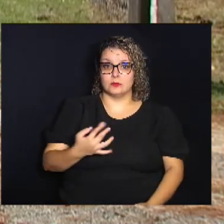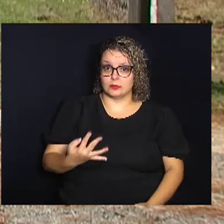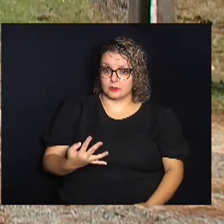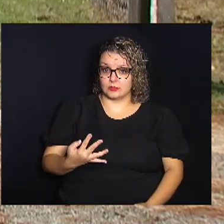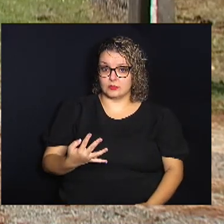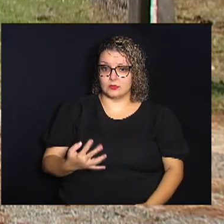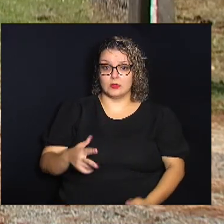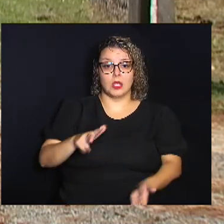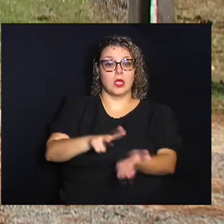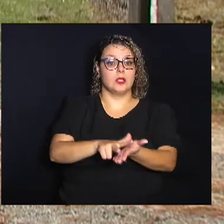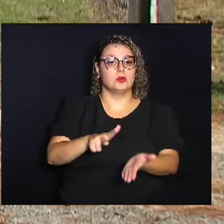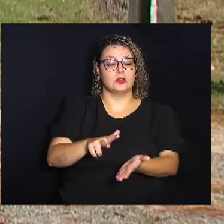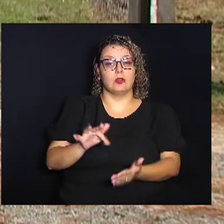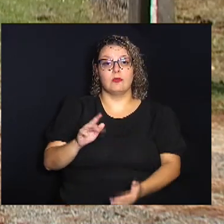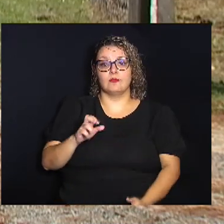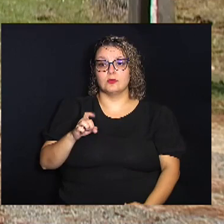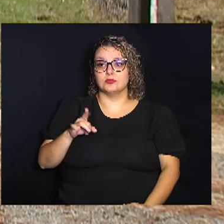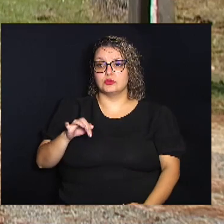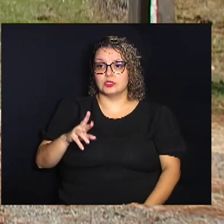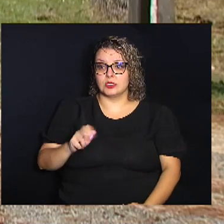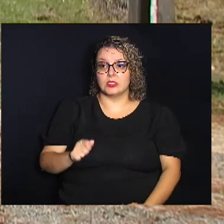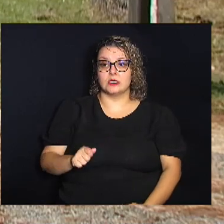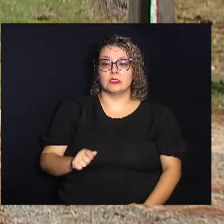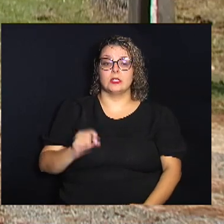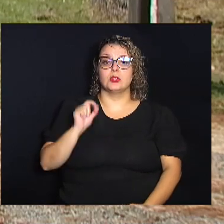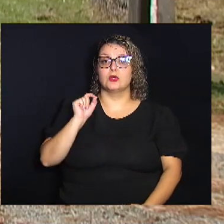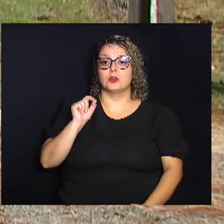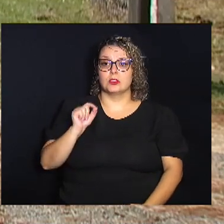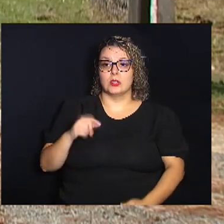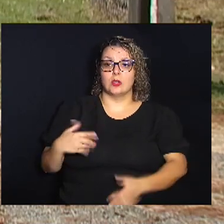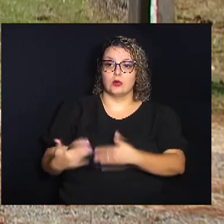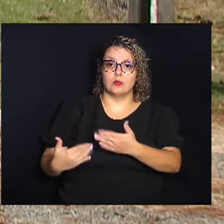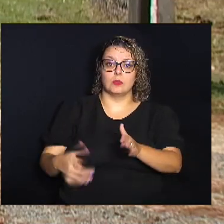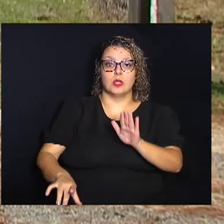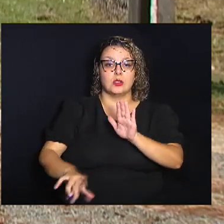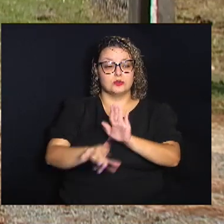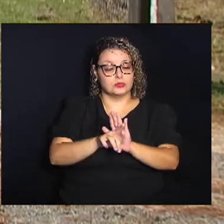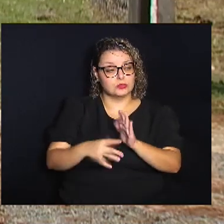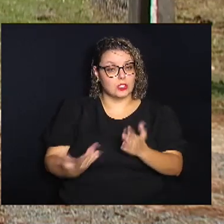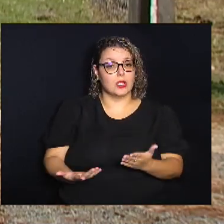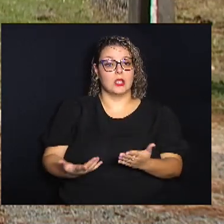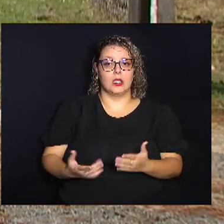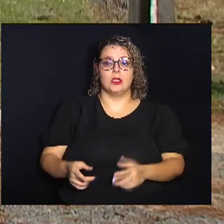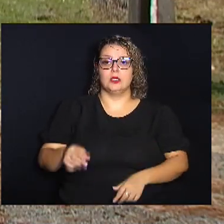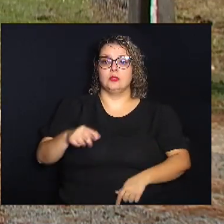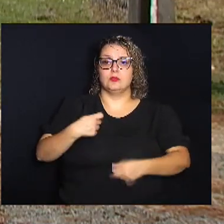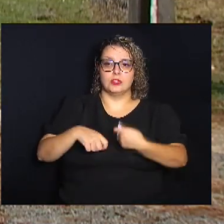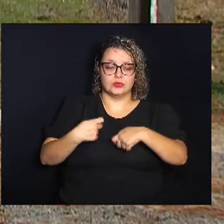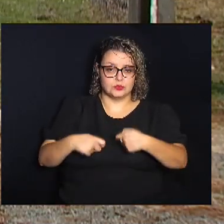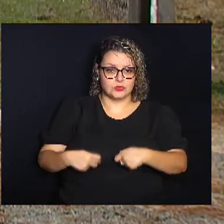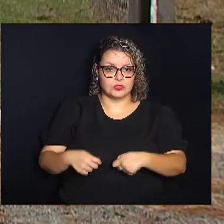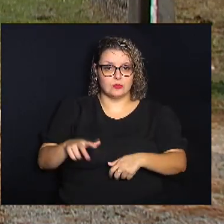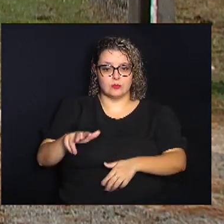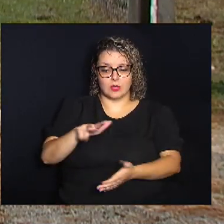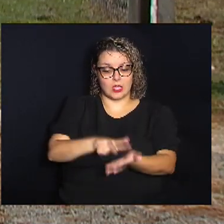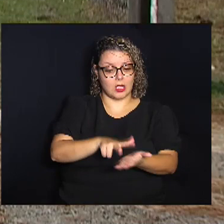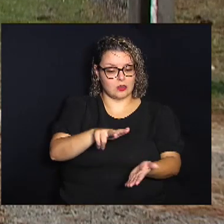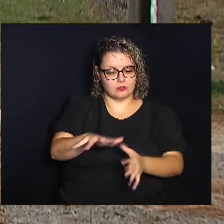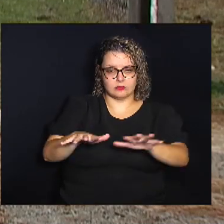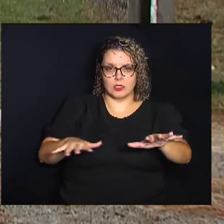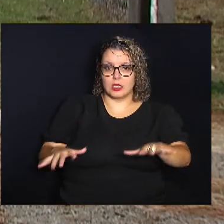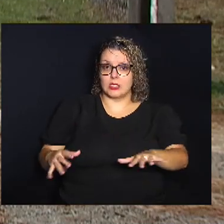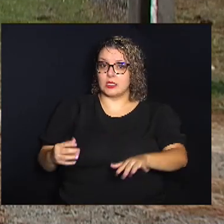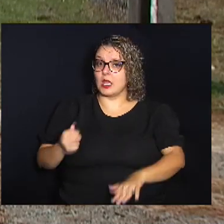A regularização fundiária nada mais é que um processo legal e administrativo que visa regularizar as áreas urbanas